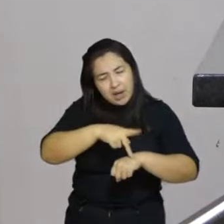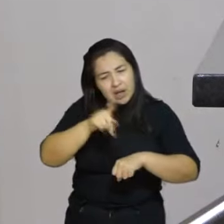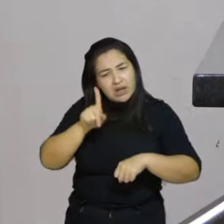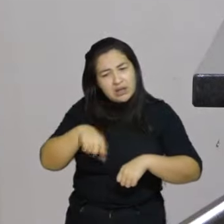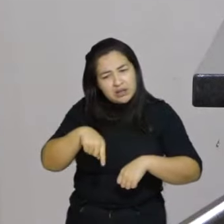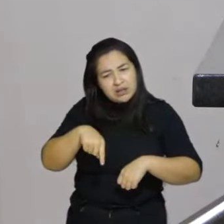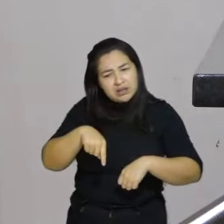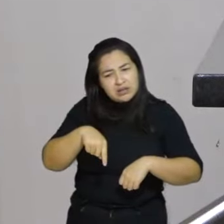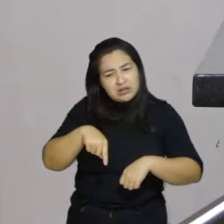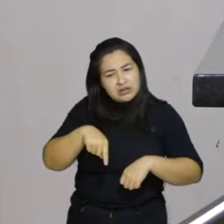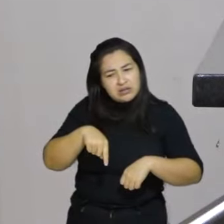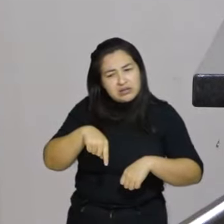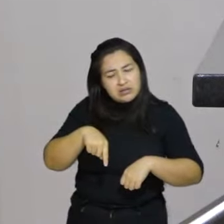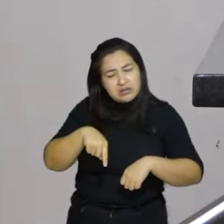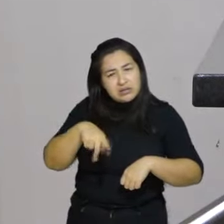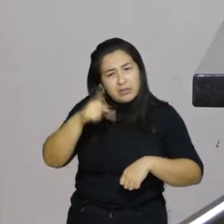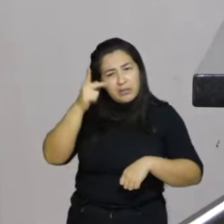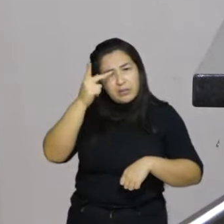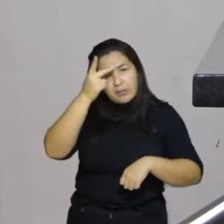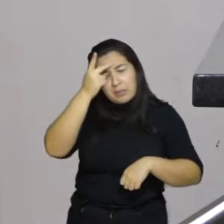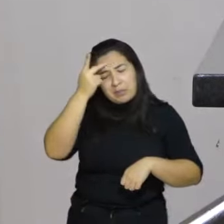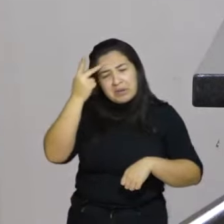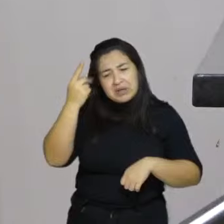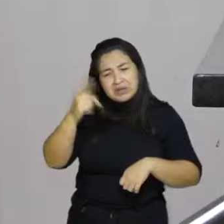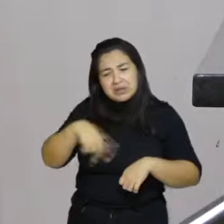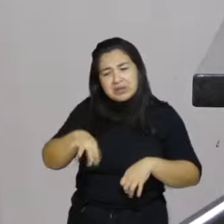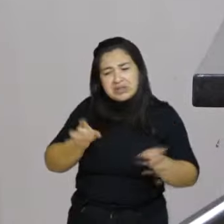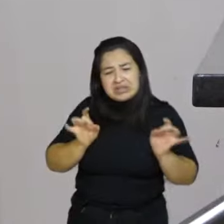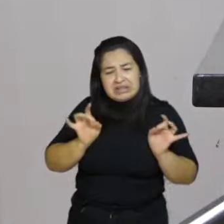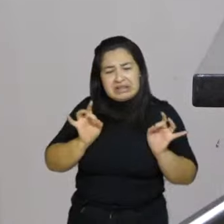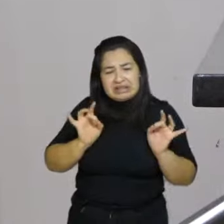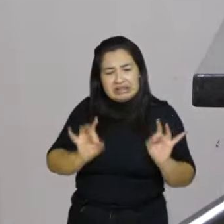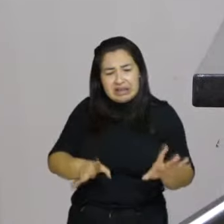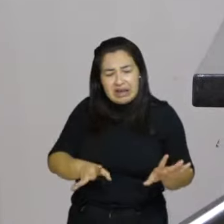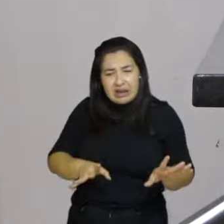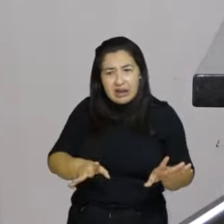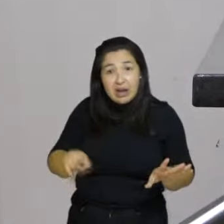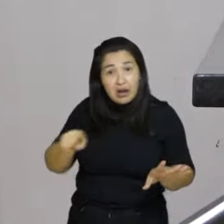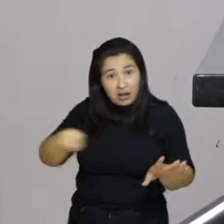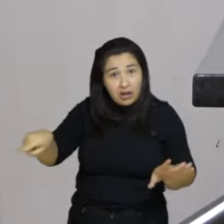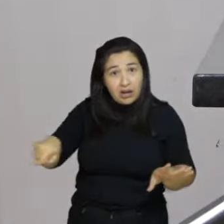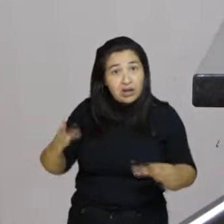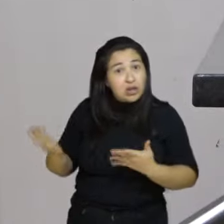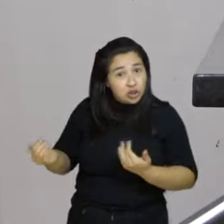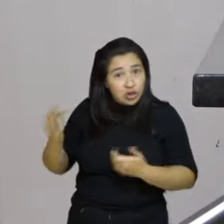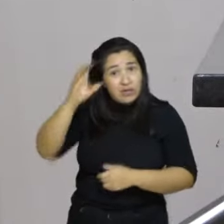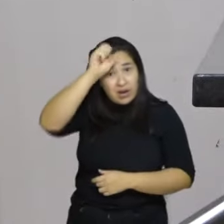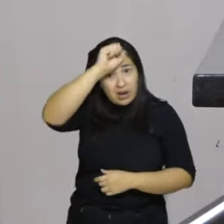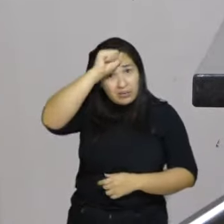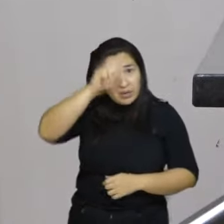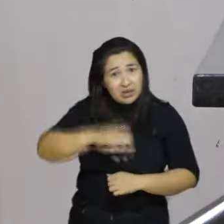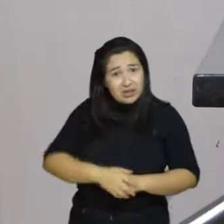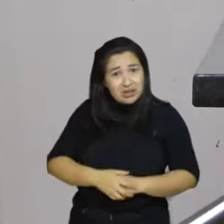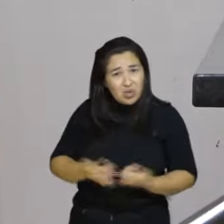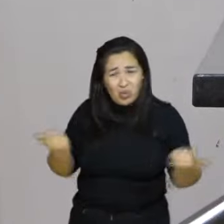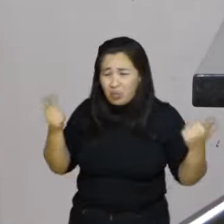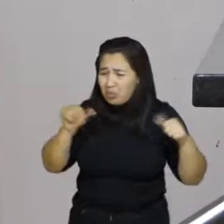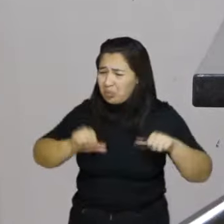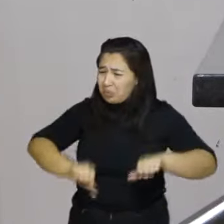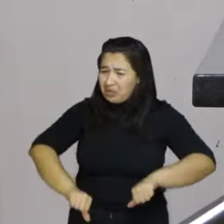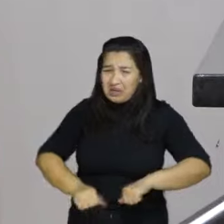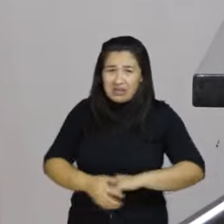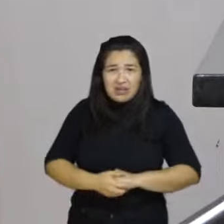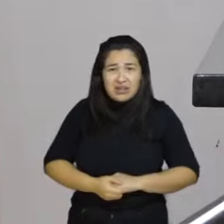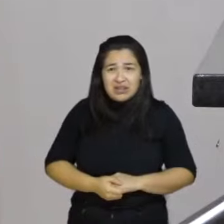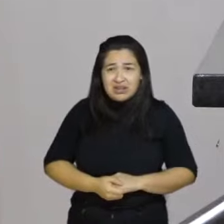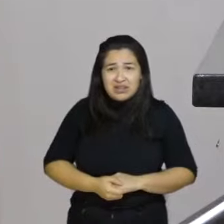realmente Onde nós estamos entregues à nossa própria sorte Que péssimo exemplo eu